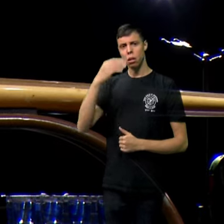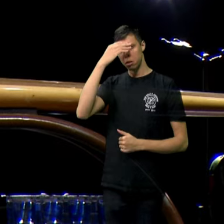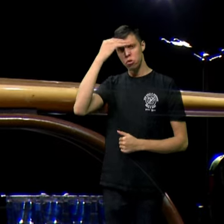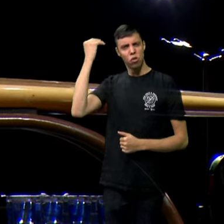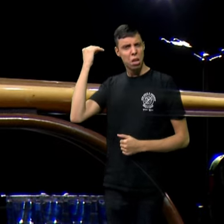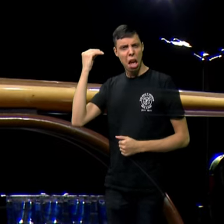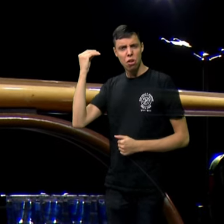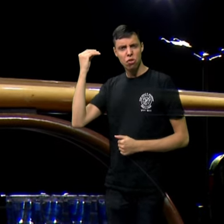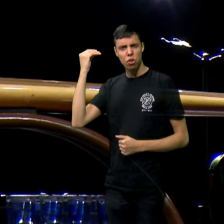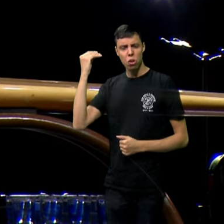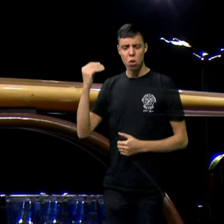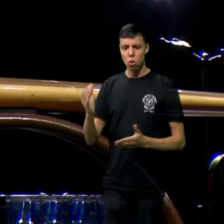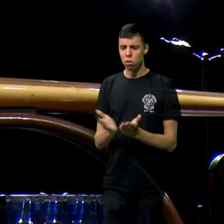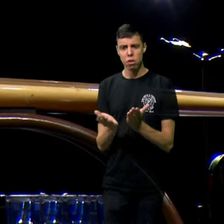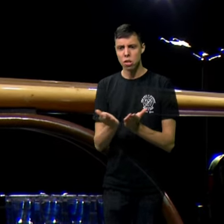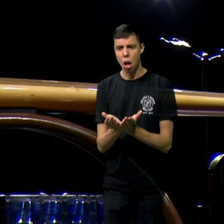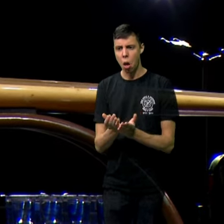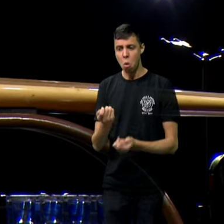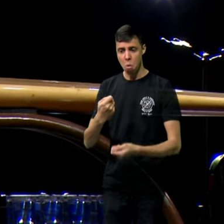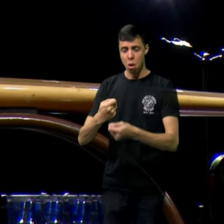cristão.